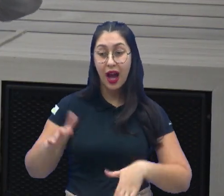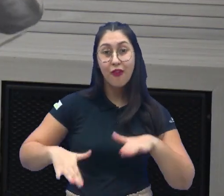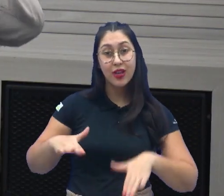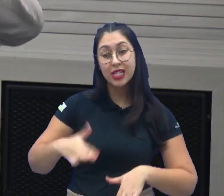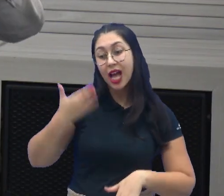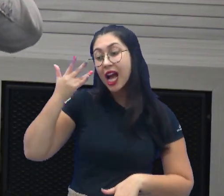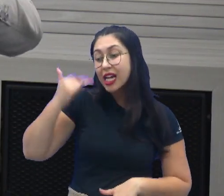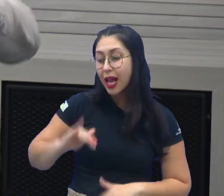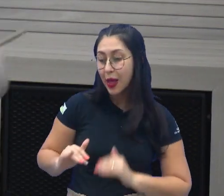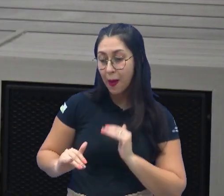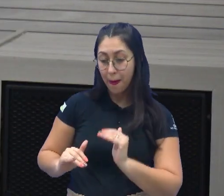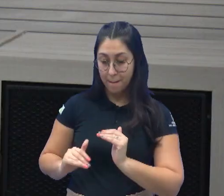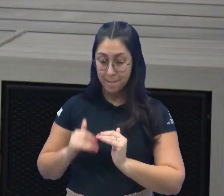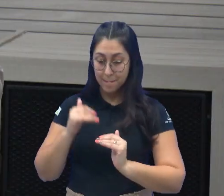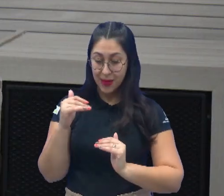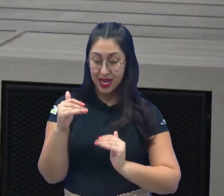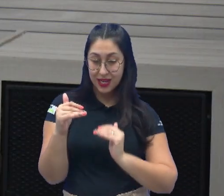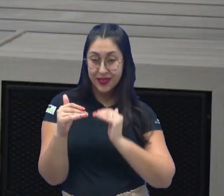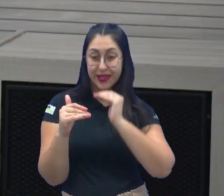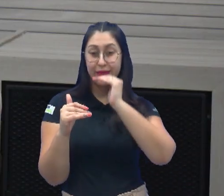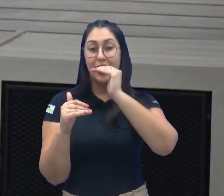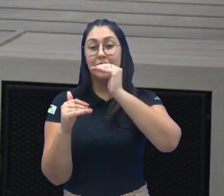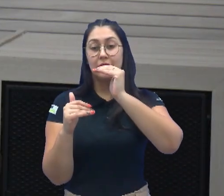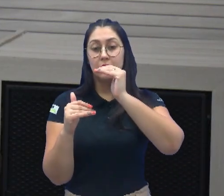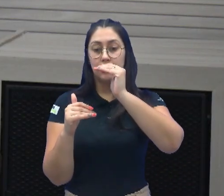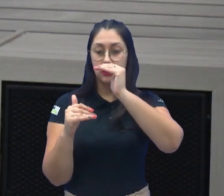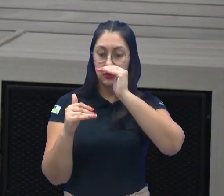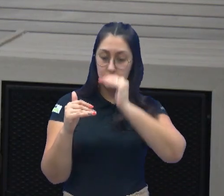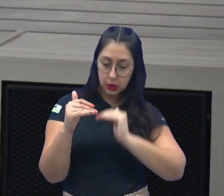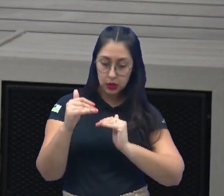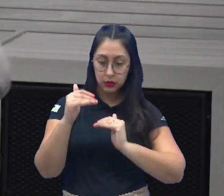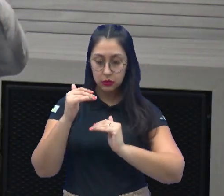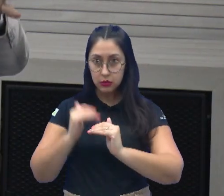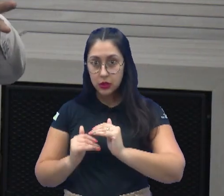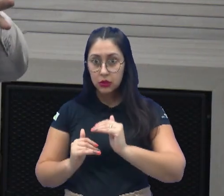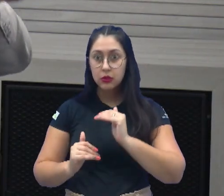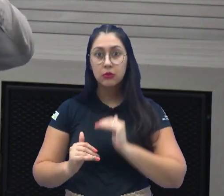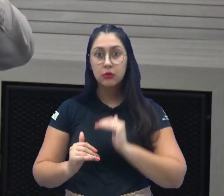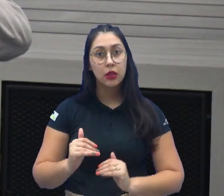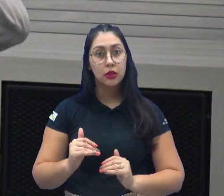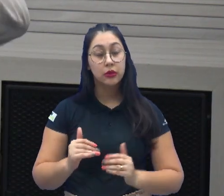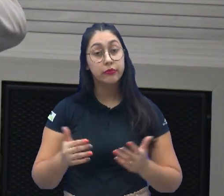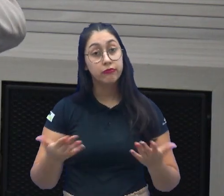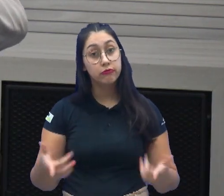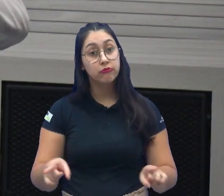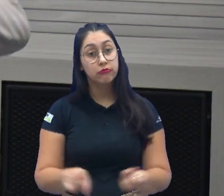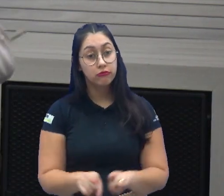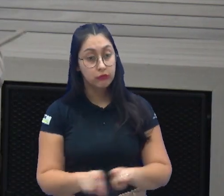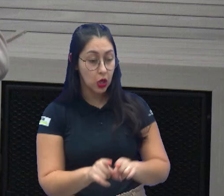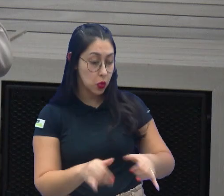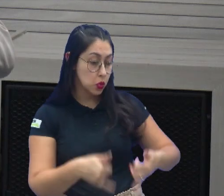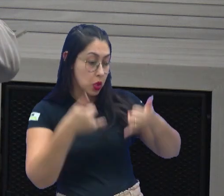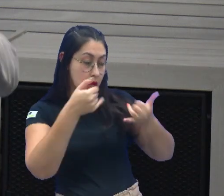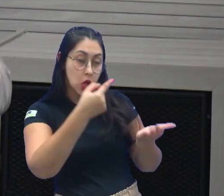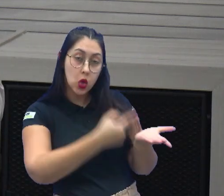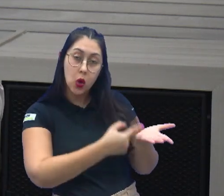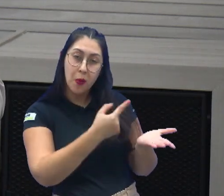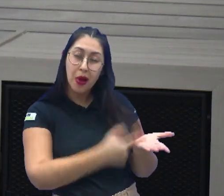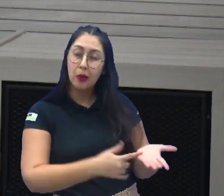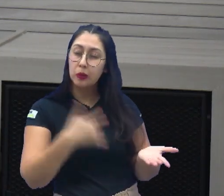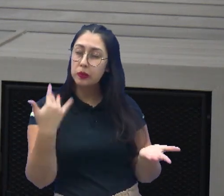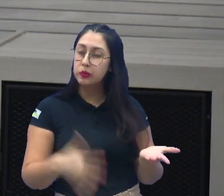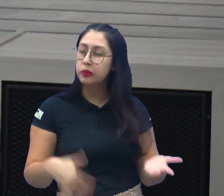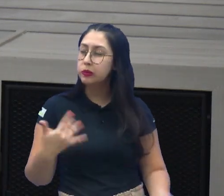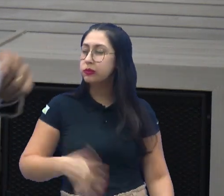estava subindo na sua evolução, ele vai perdendo com a falta das terapias. Também, quando liga no agendamento, é uma dificuldade